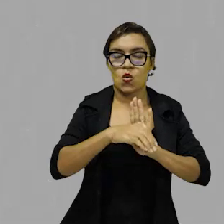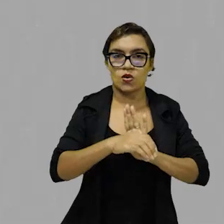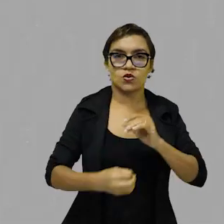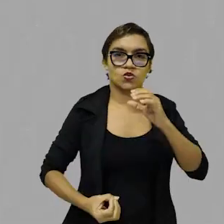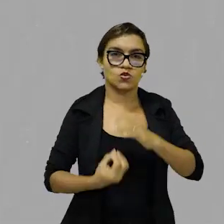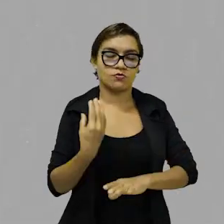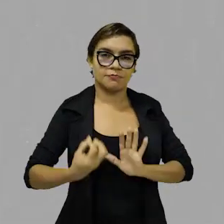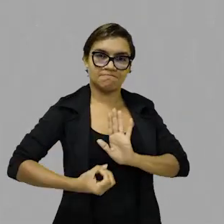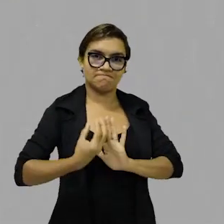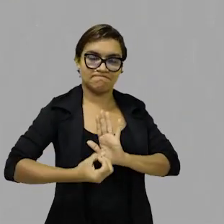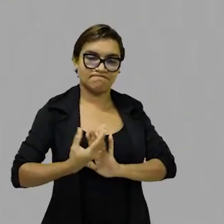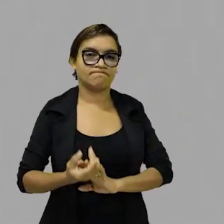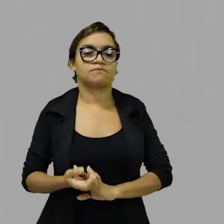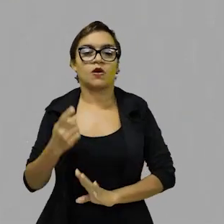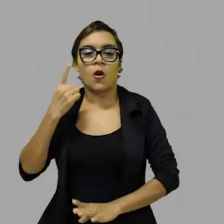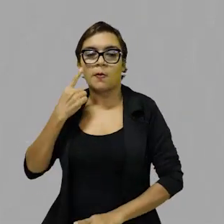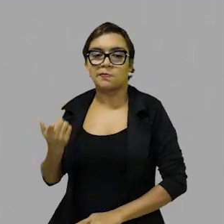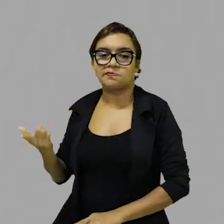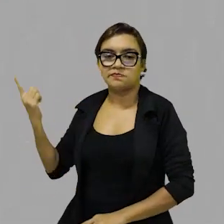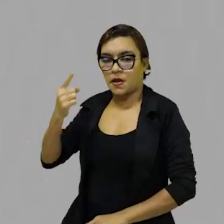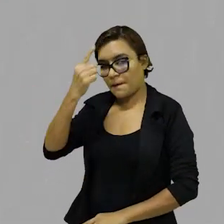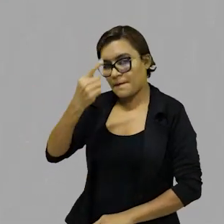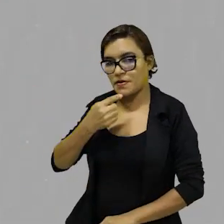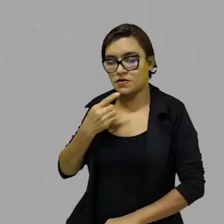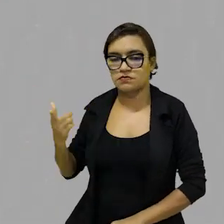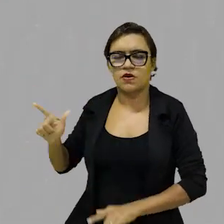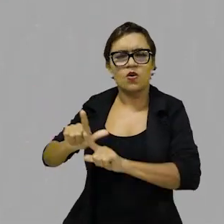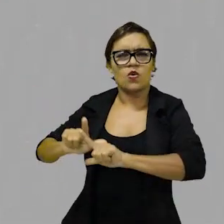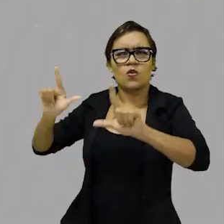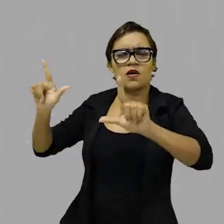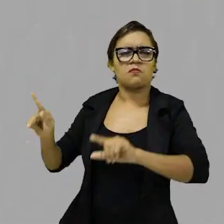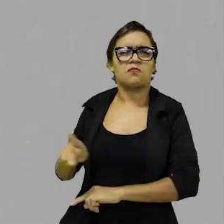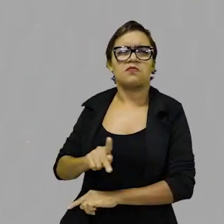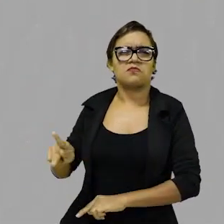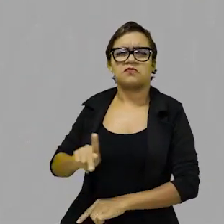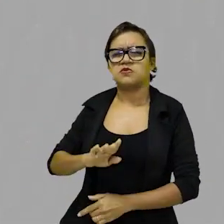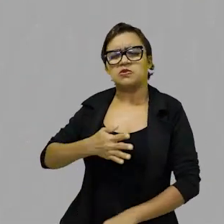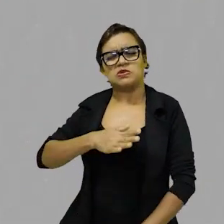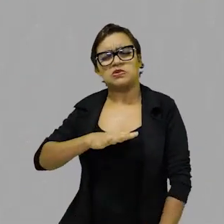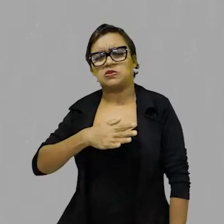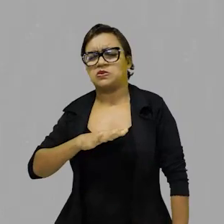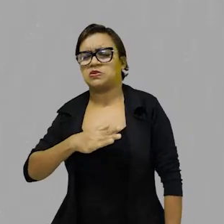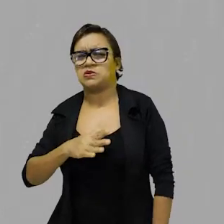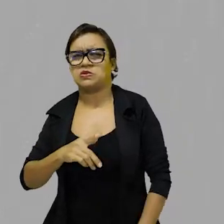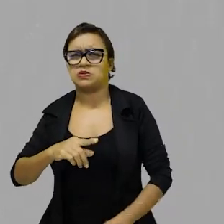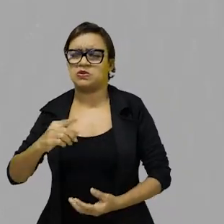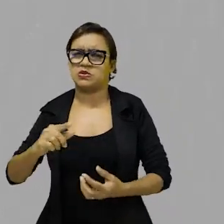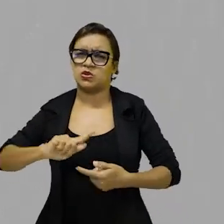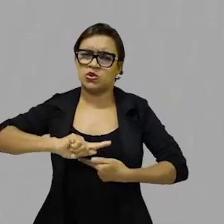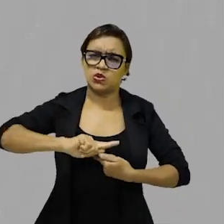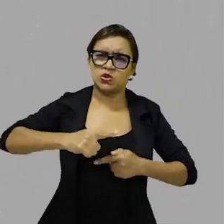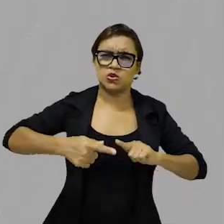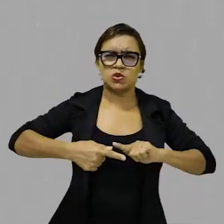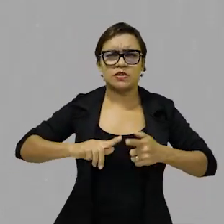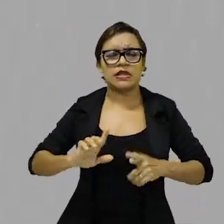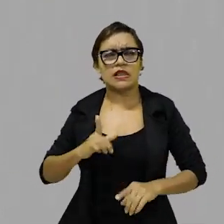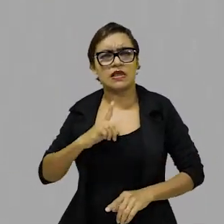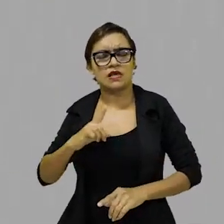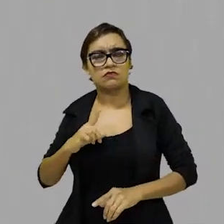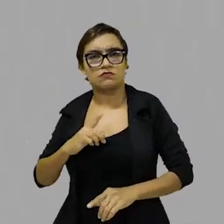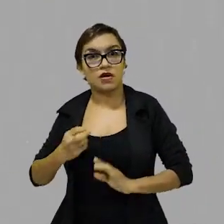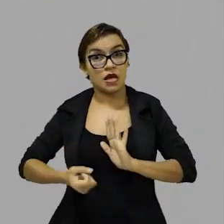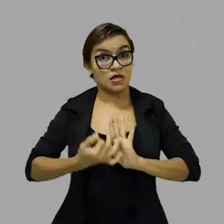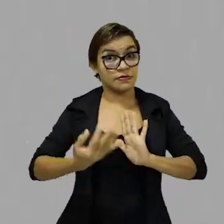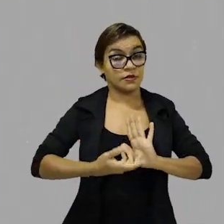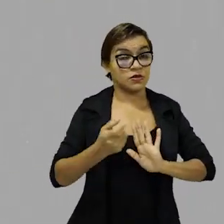expressionismo. Aqui retrato deles, mas professor, esse quadro não é meio geométrico, meio, pois é, o expressionismo ele não